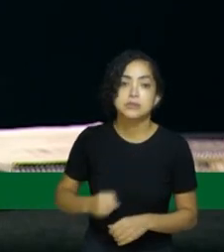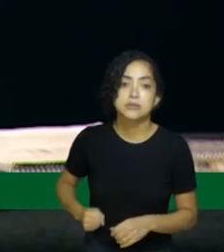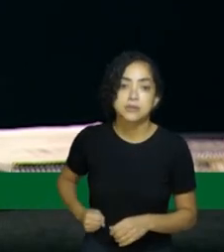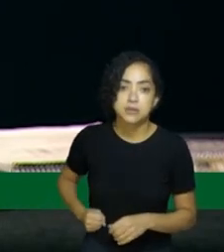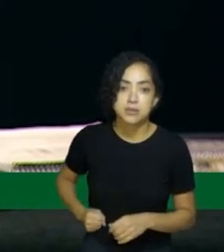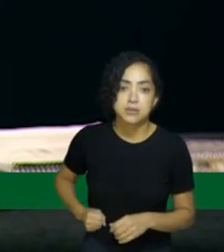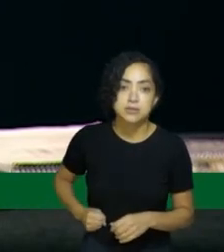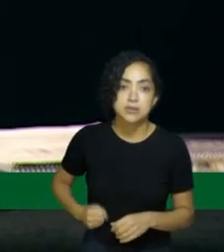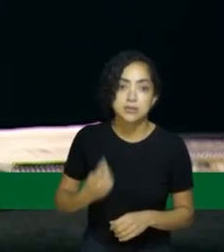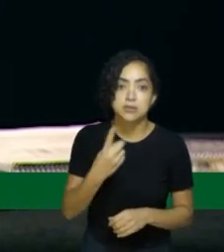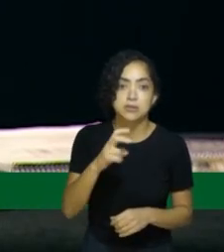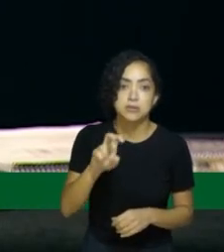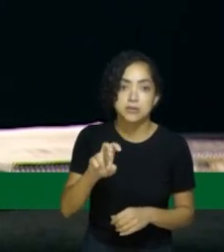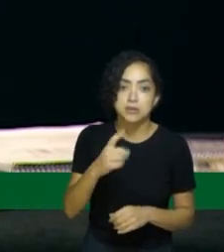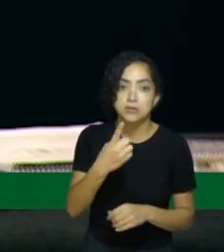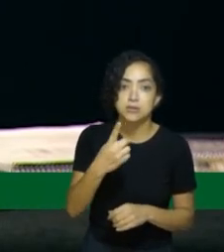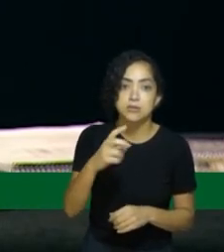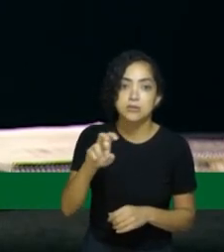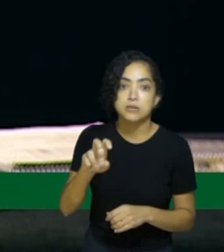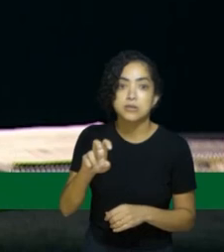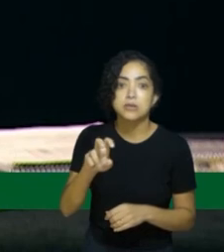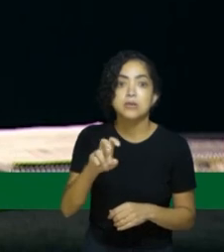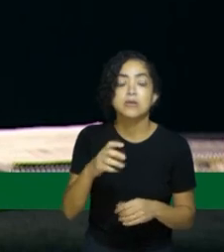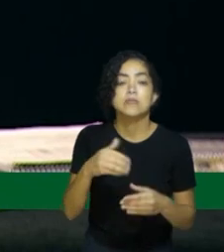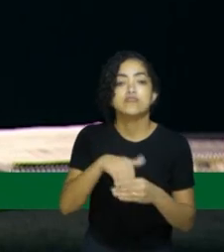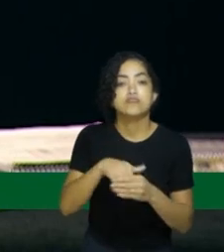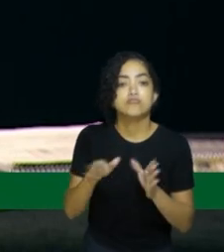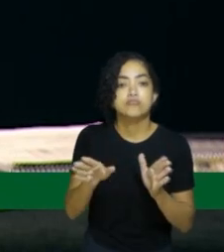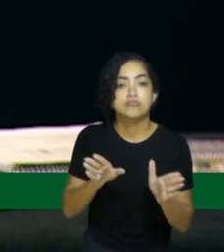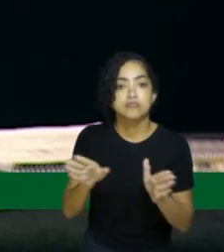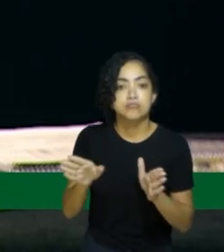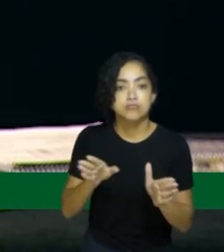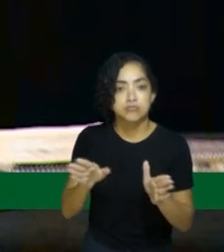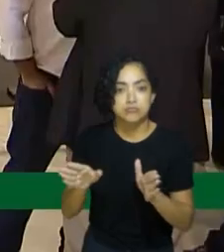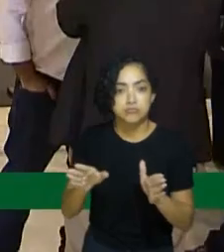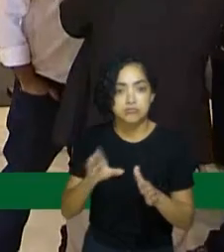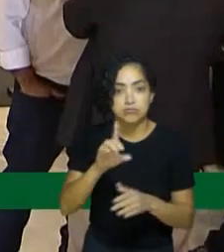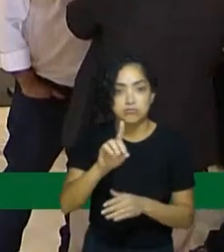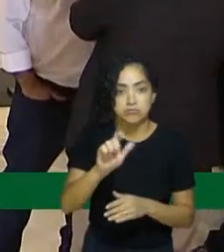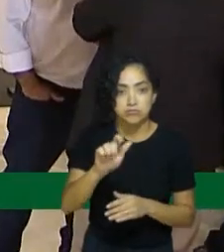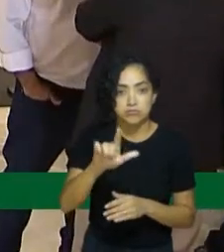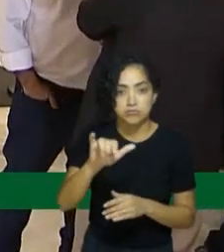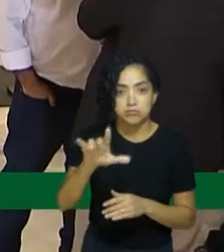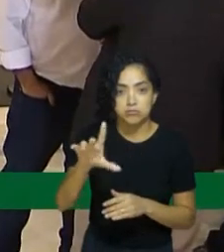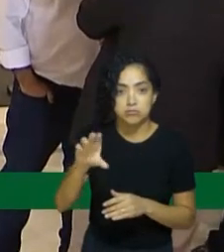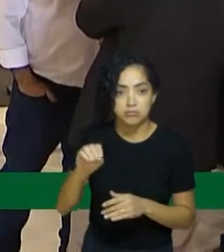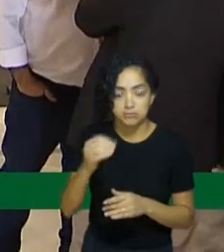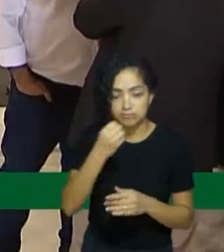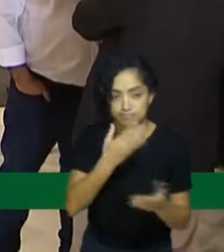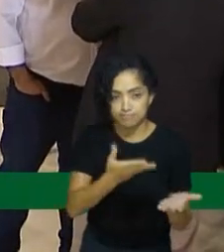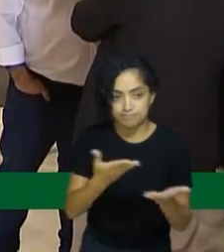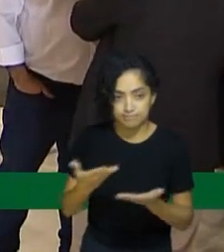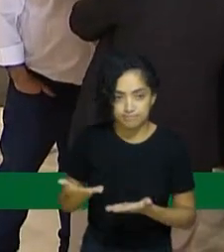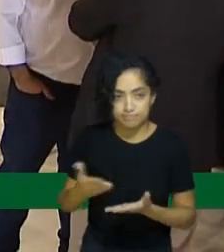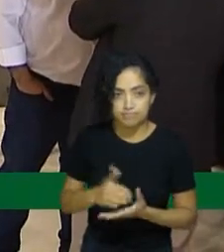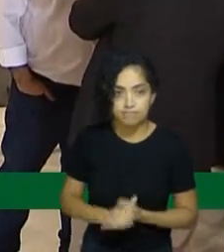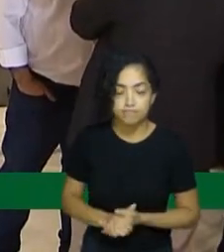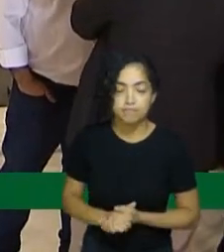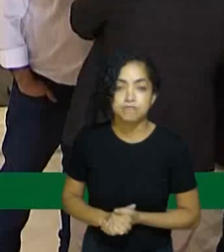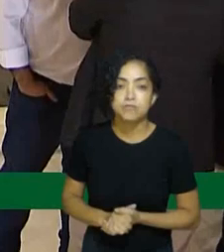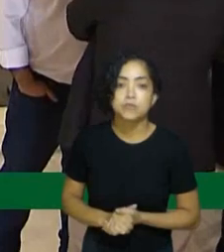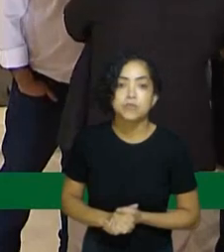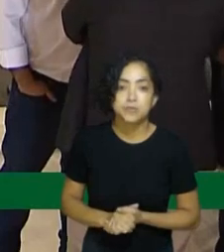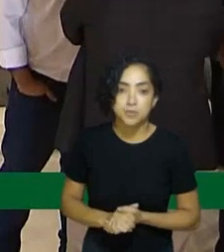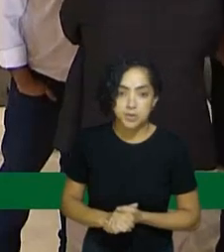qu com4 e 55ª legislatura da Lírio José beber seja bem-vindo também o